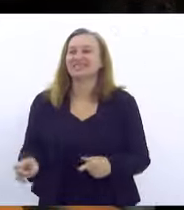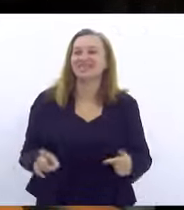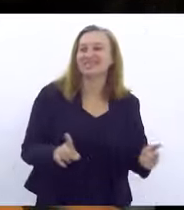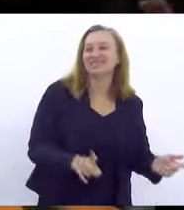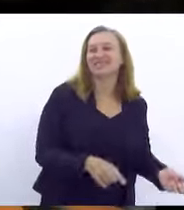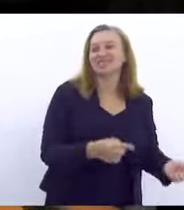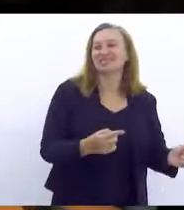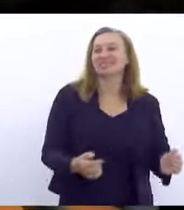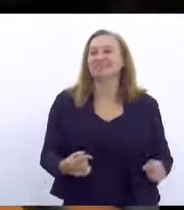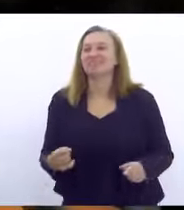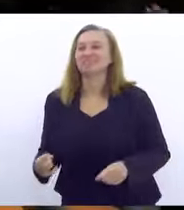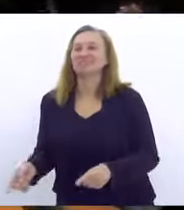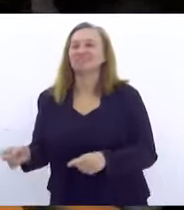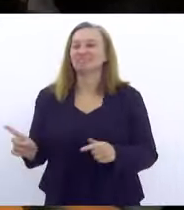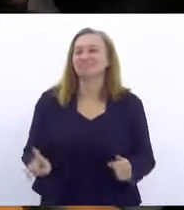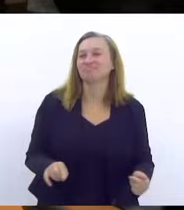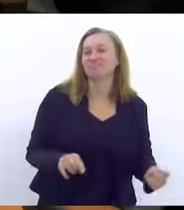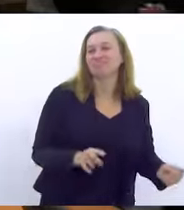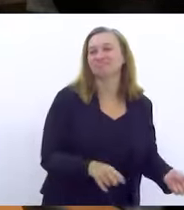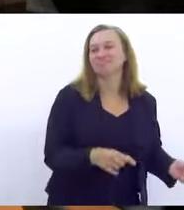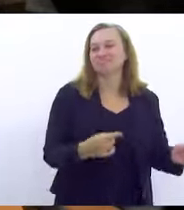lá, lá, lá,